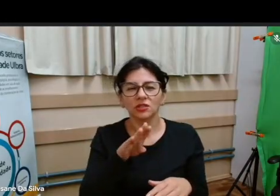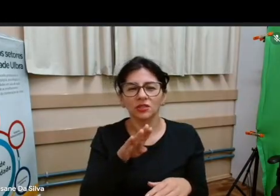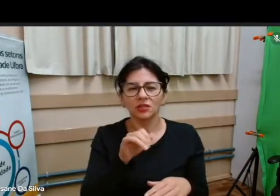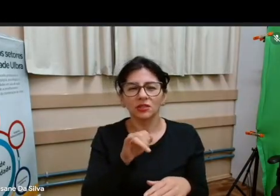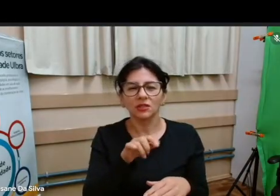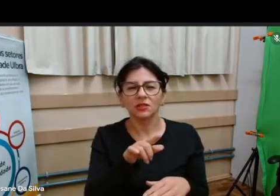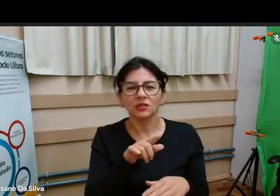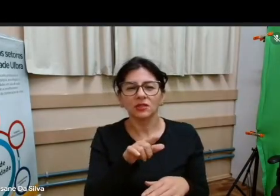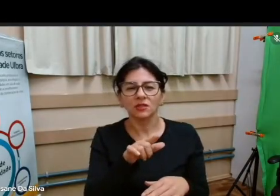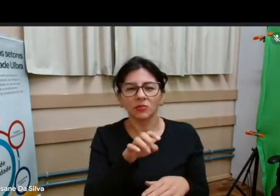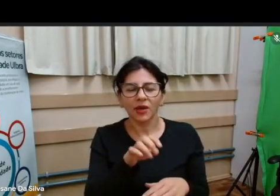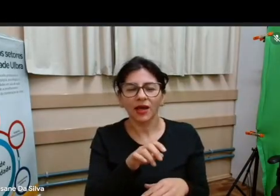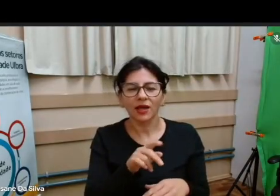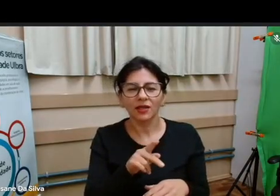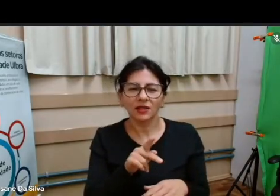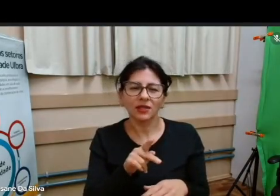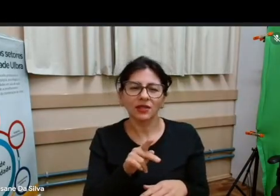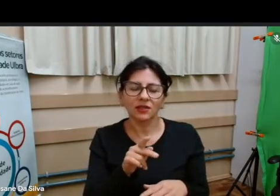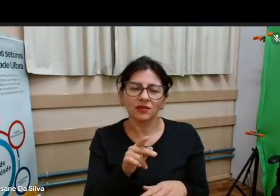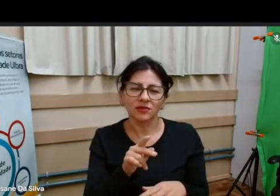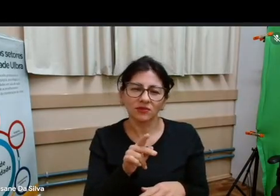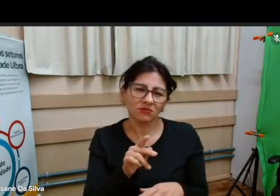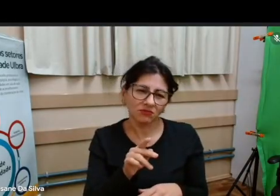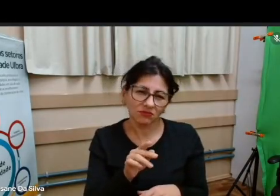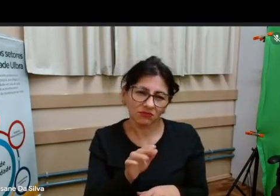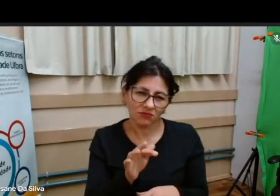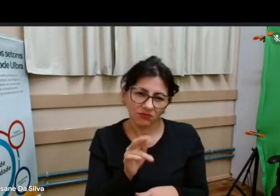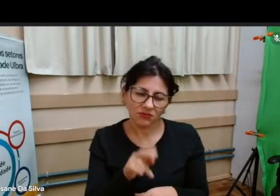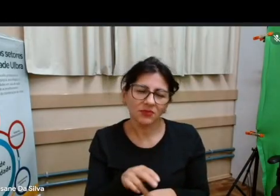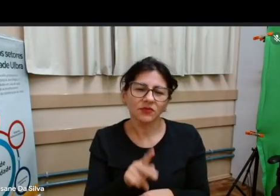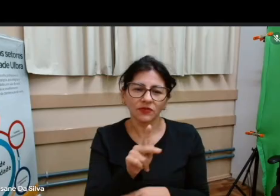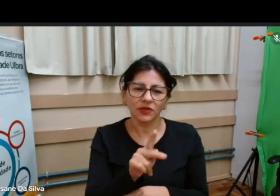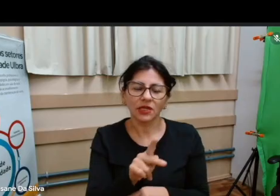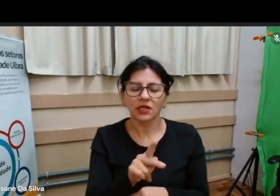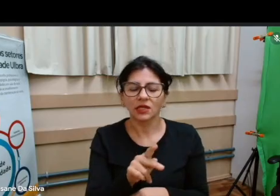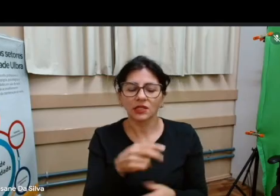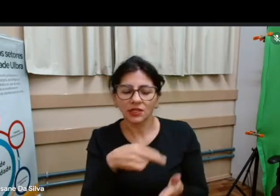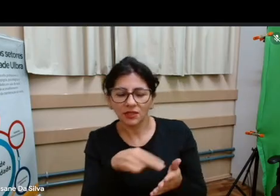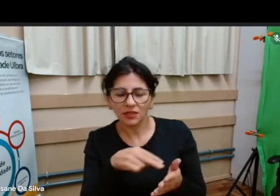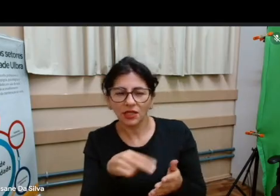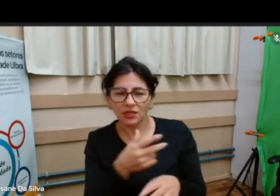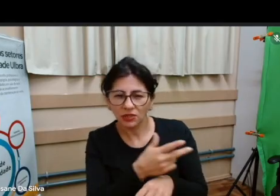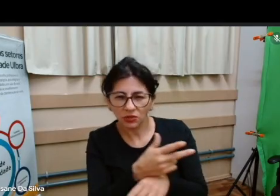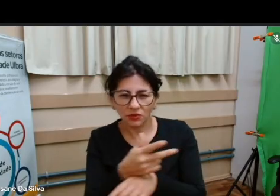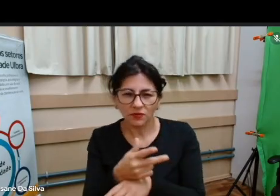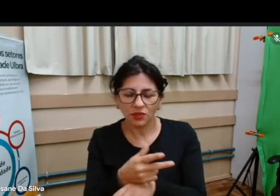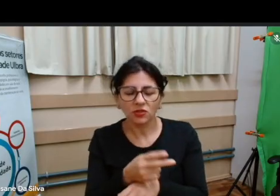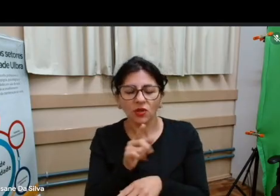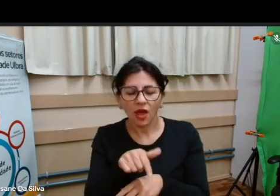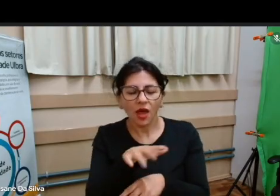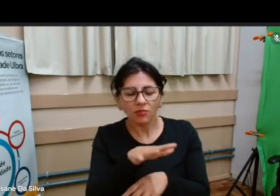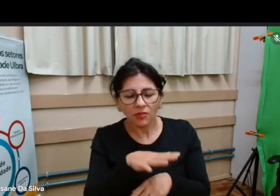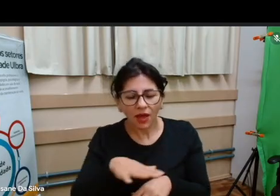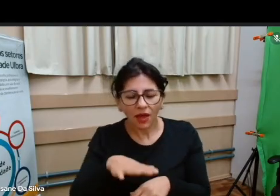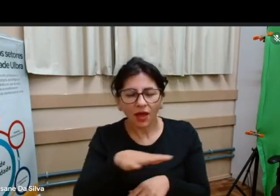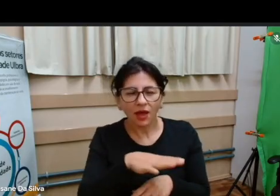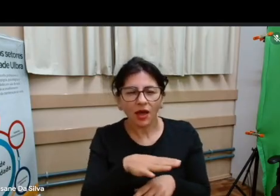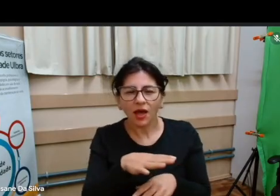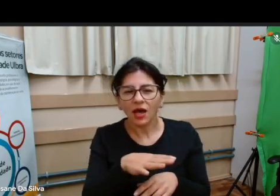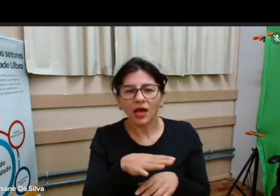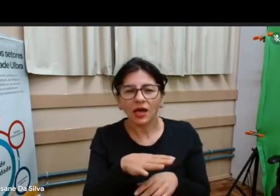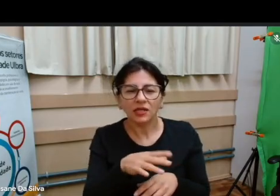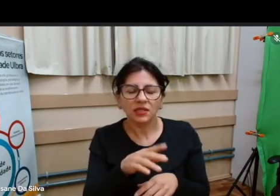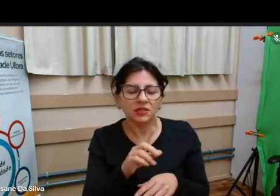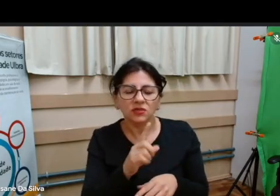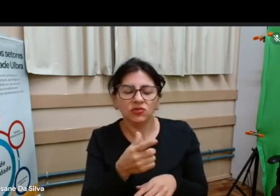videoclipes e era um universo que era pouquíssimo eh levado em consideração quando se